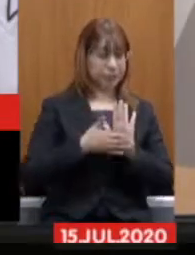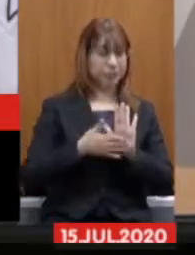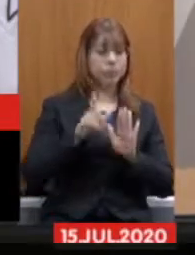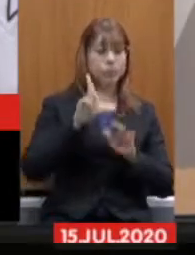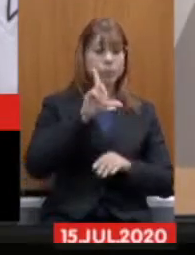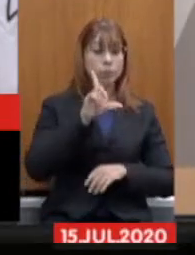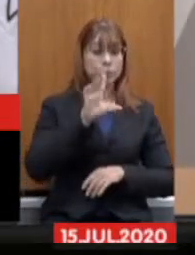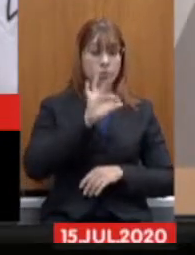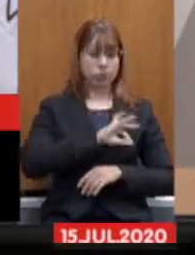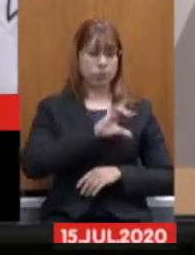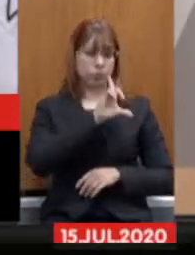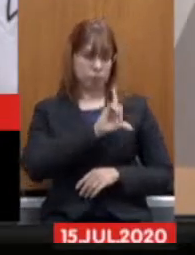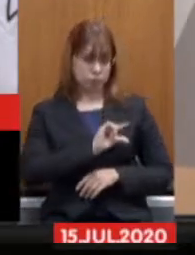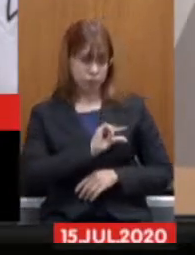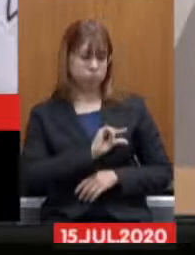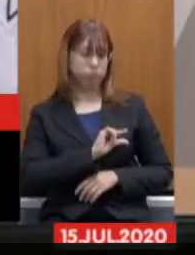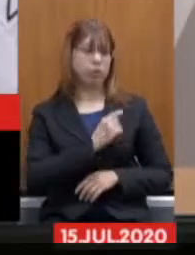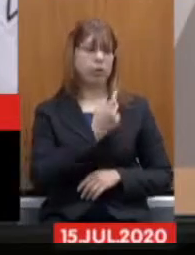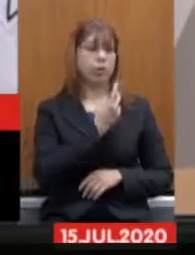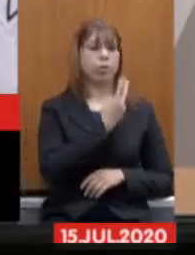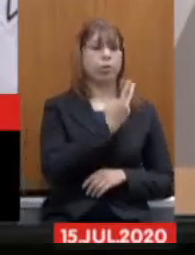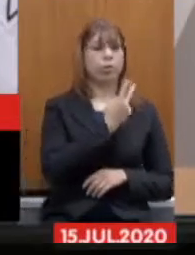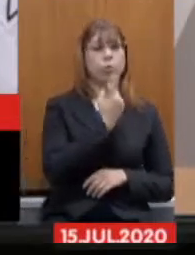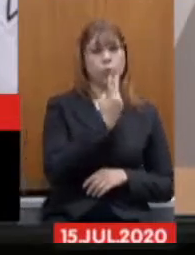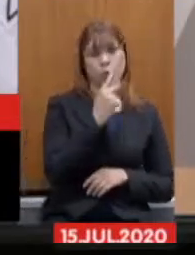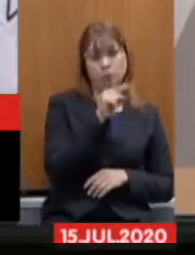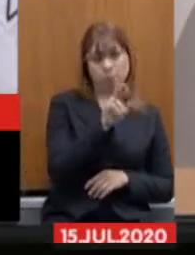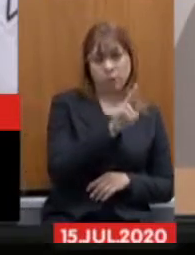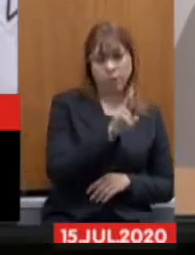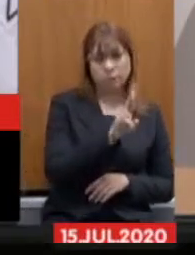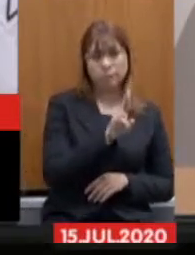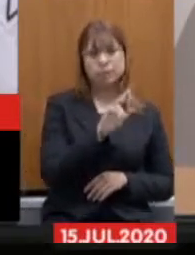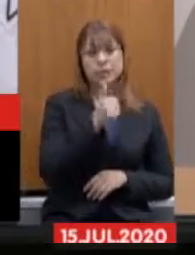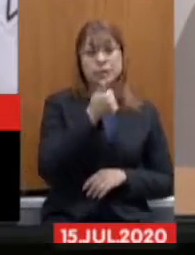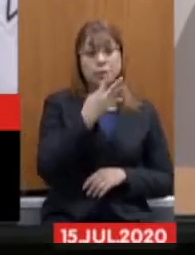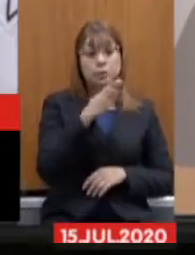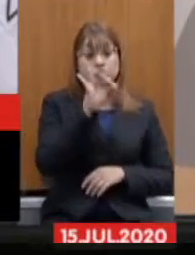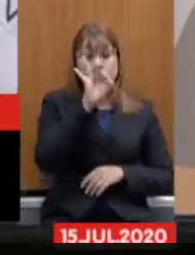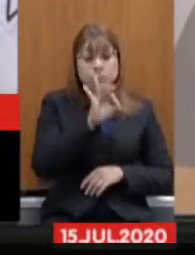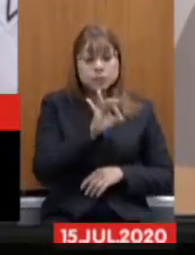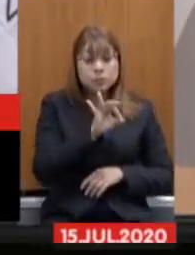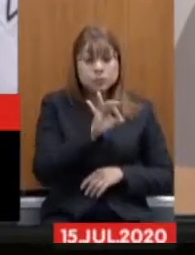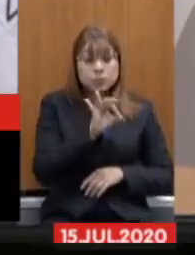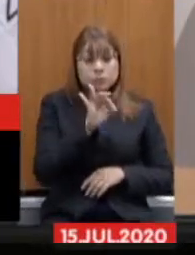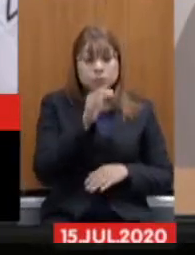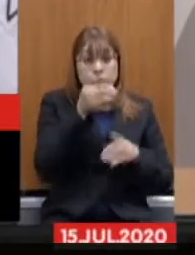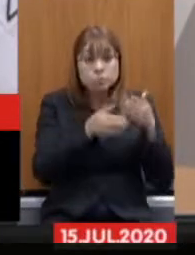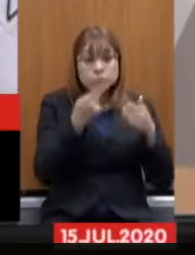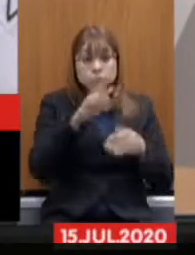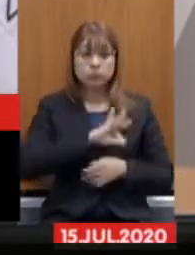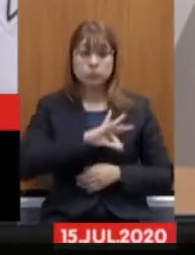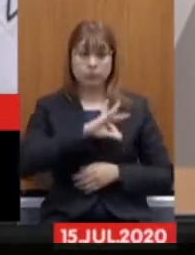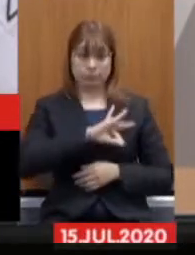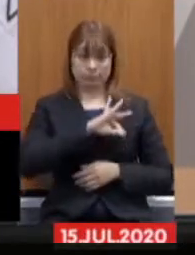você redução dentro da faixa de 2001 né 14 por cento do seu salário